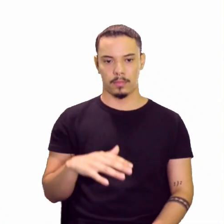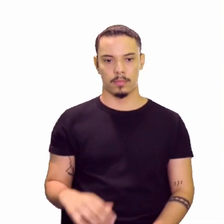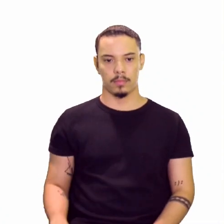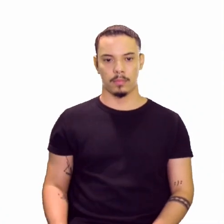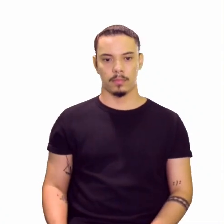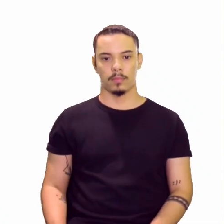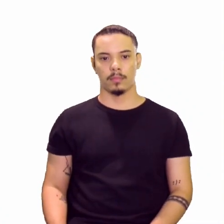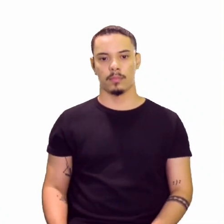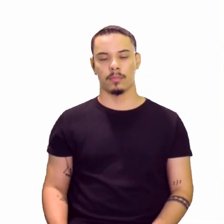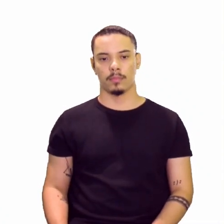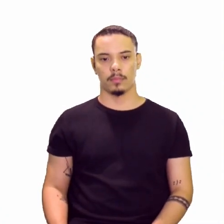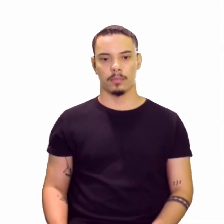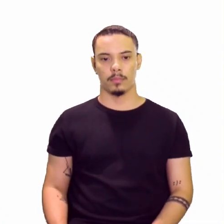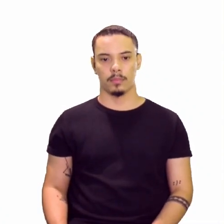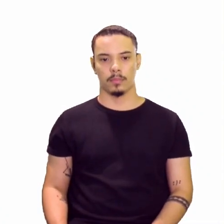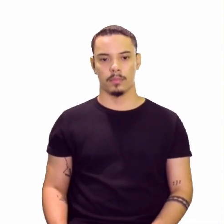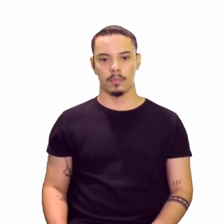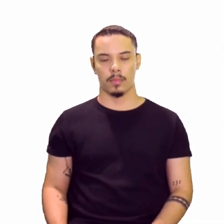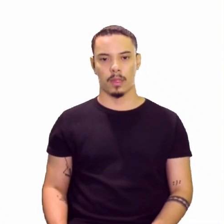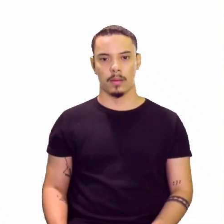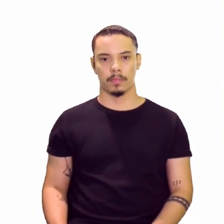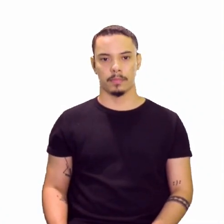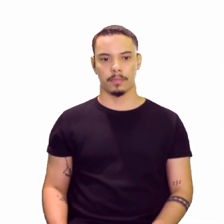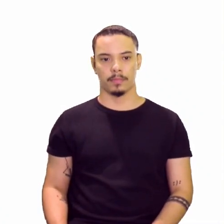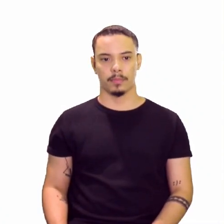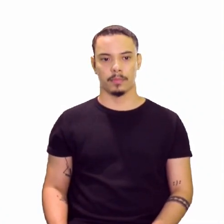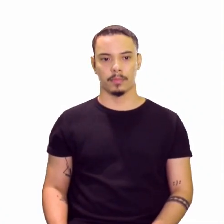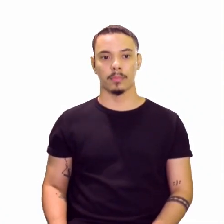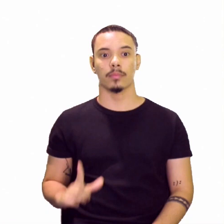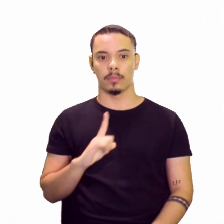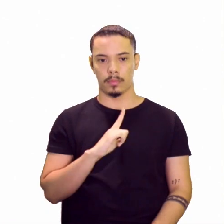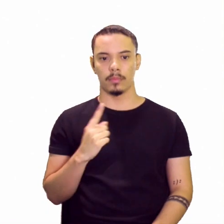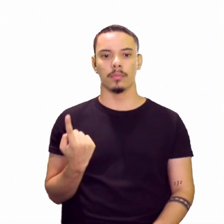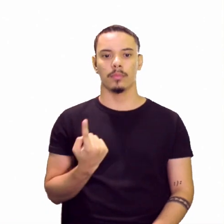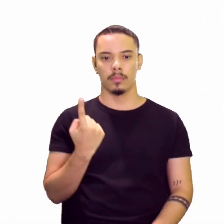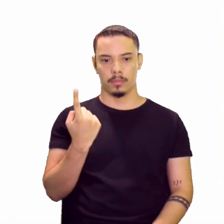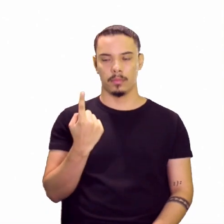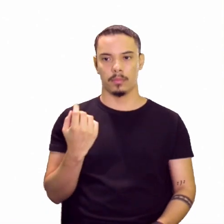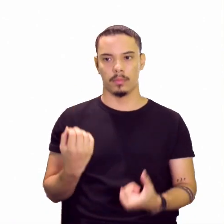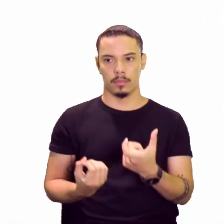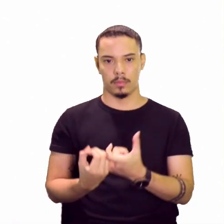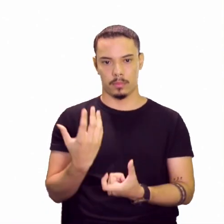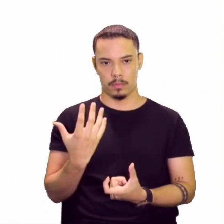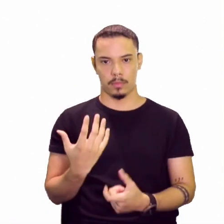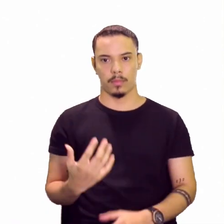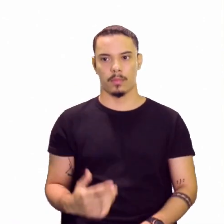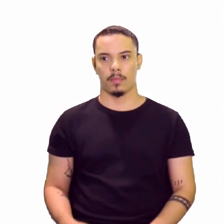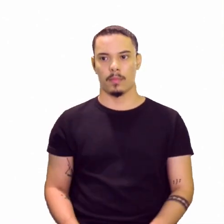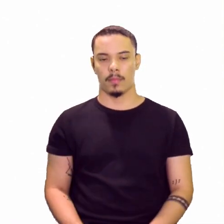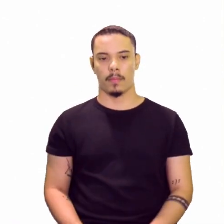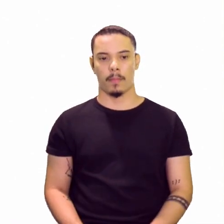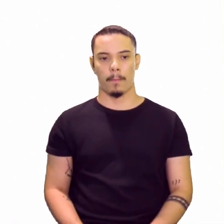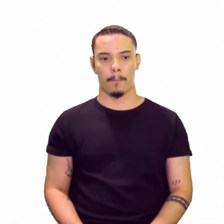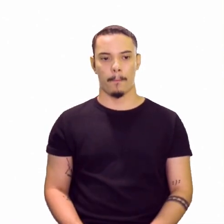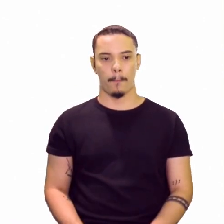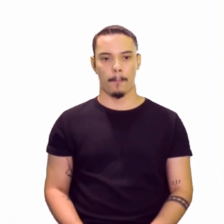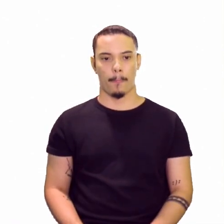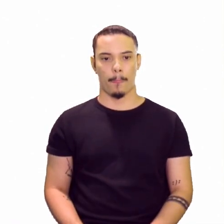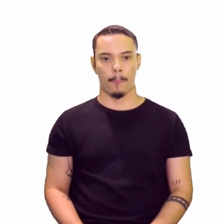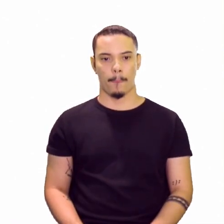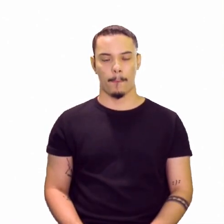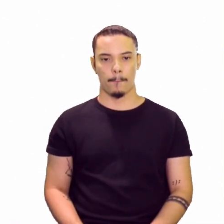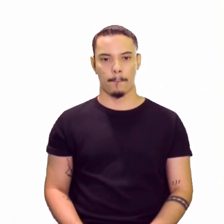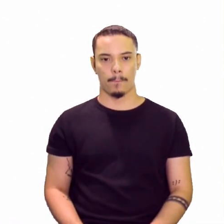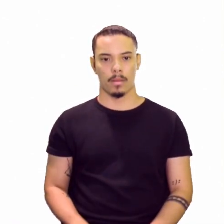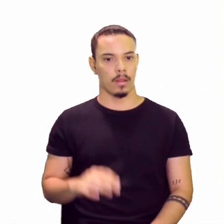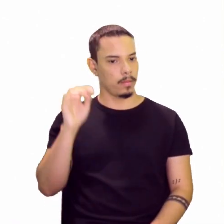menos 7, certo? E aqui nós temos a nossa altura. Então, ó, tá ali, ó. Deixa eu apagar aqui. Lembrando que tem 2